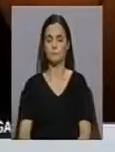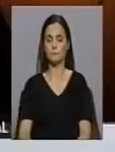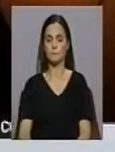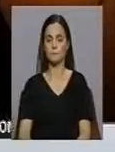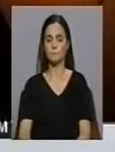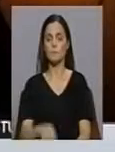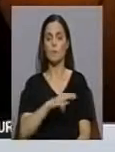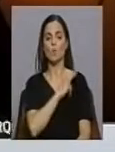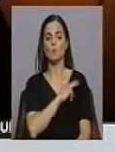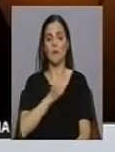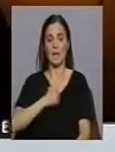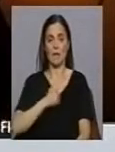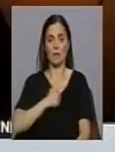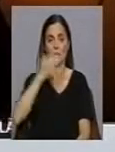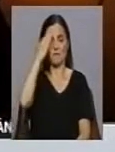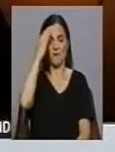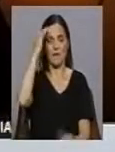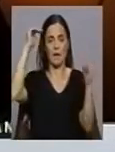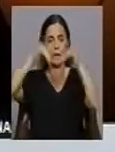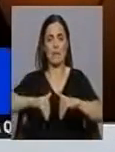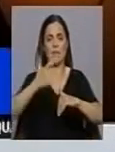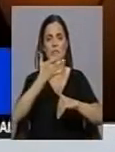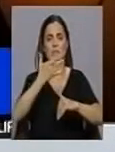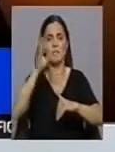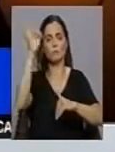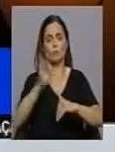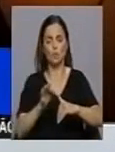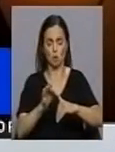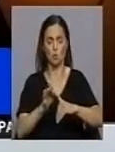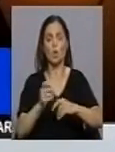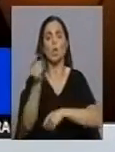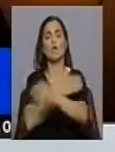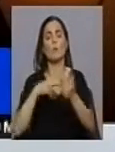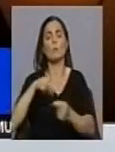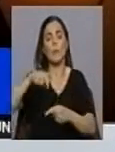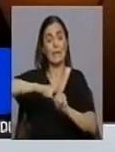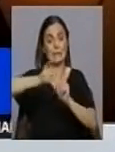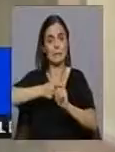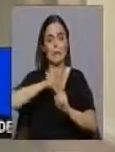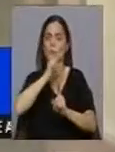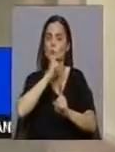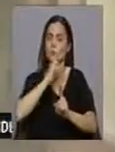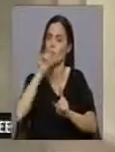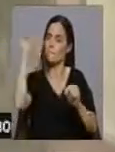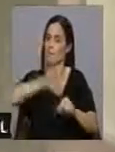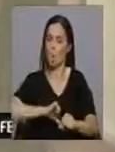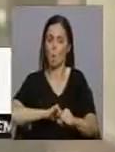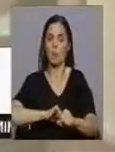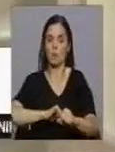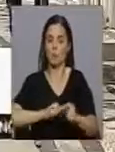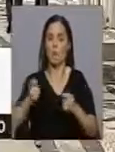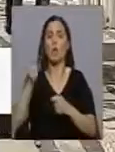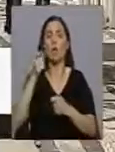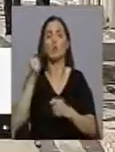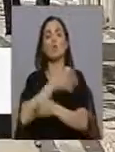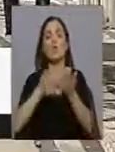a universidade católica para ver uma queda de dezessete por cento economia portuguesa este ano é o cenário mais pessimista traçado pelos economistas